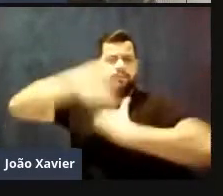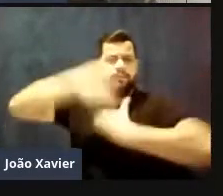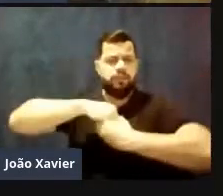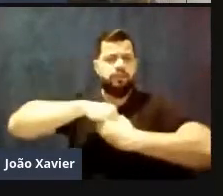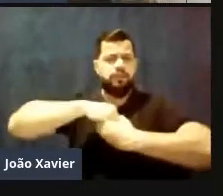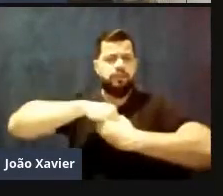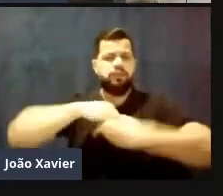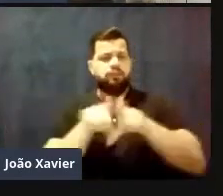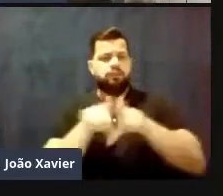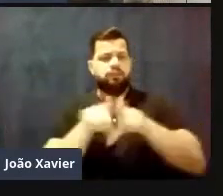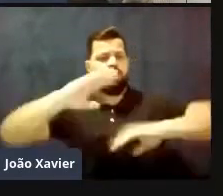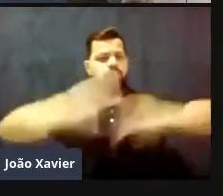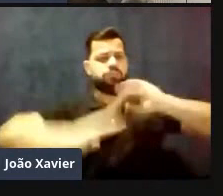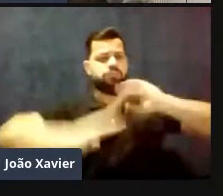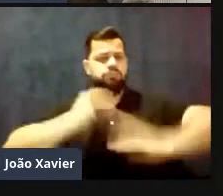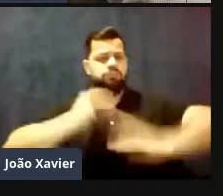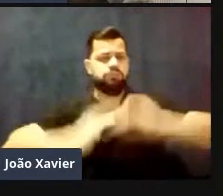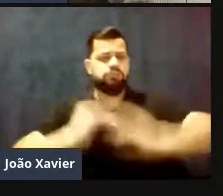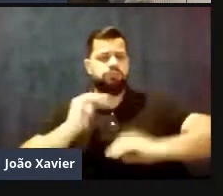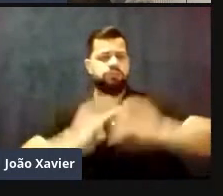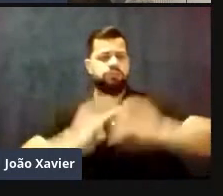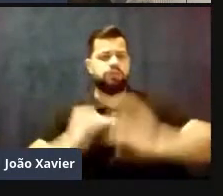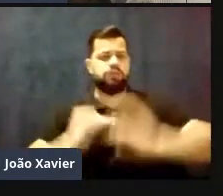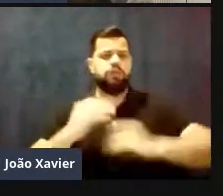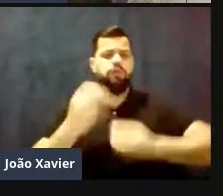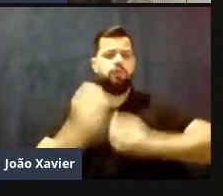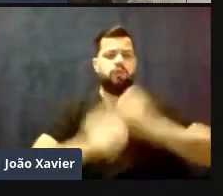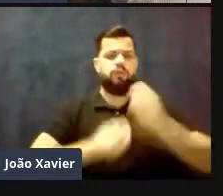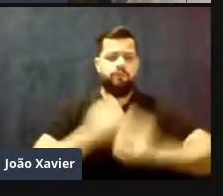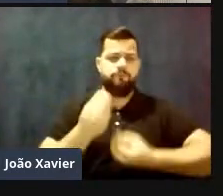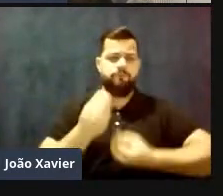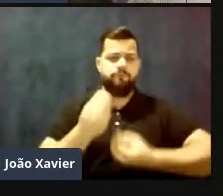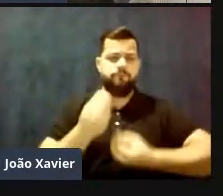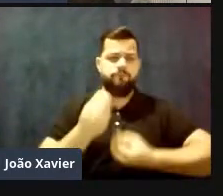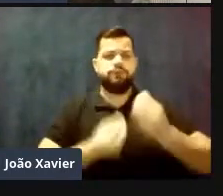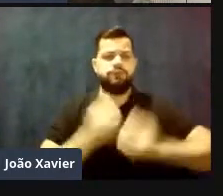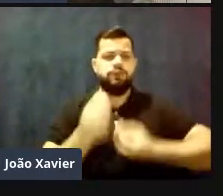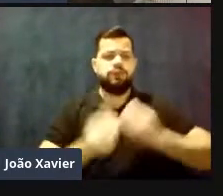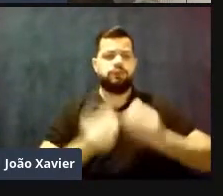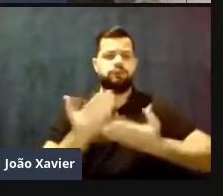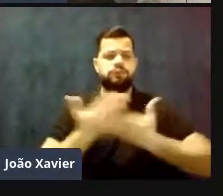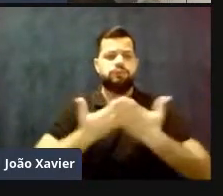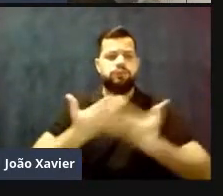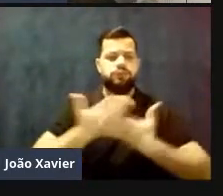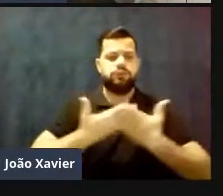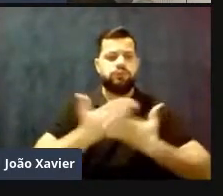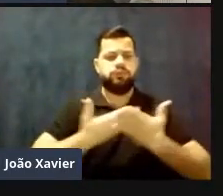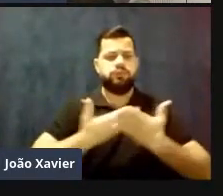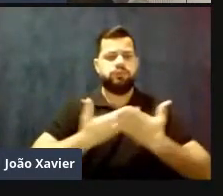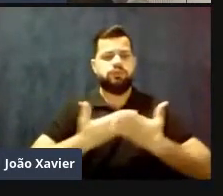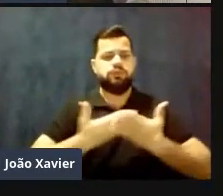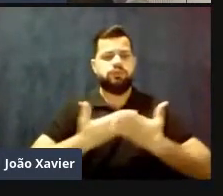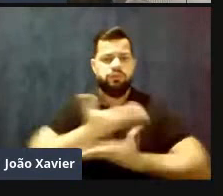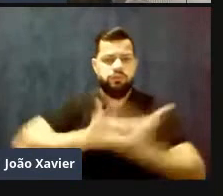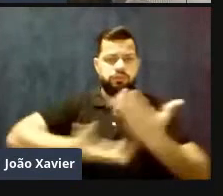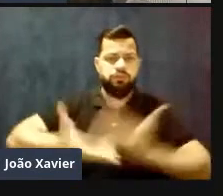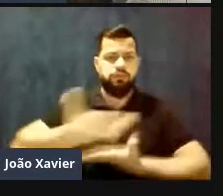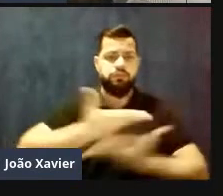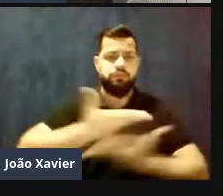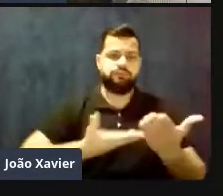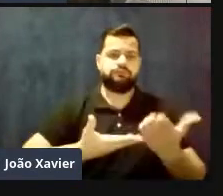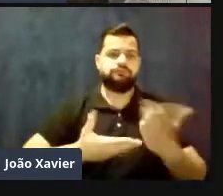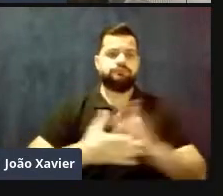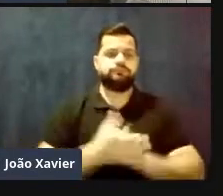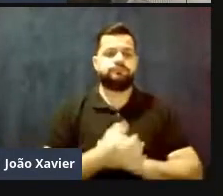vai estar talvez numa situação semelhante ou dentro do plano terapêutico e do cuidado assistencial do paciente. Eu falei, não, eu vou construir